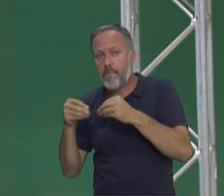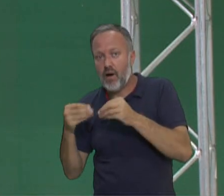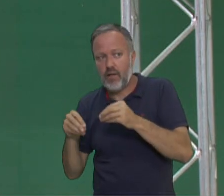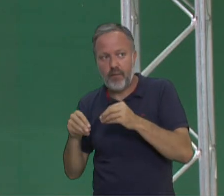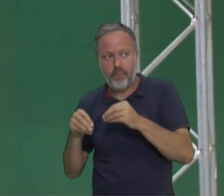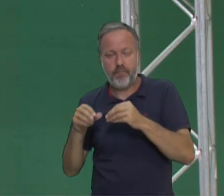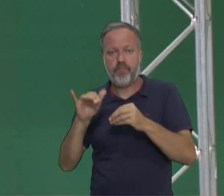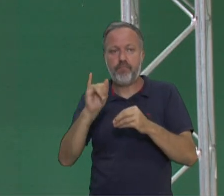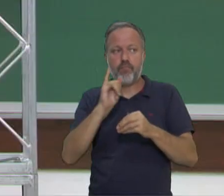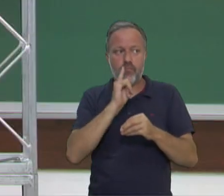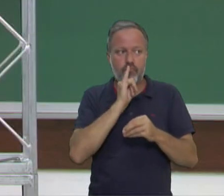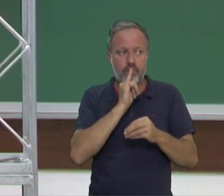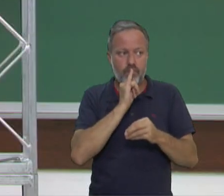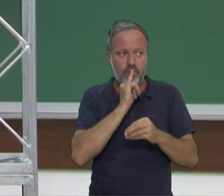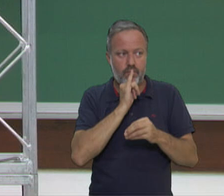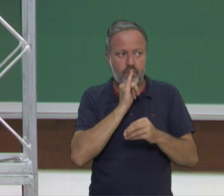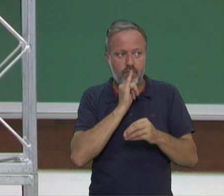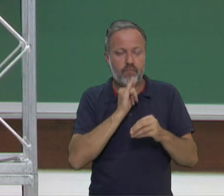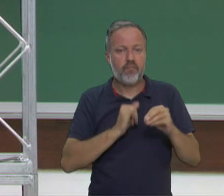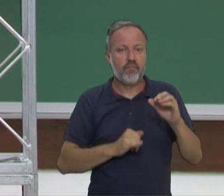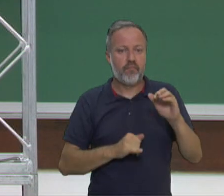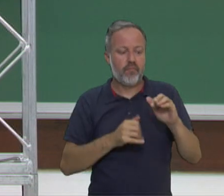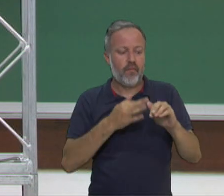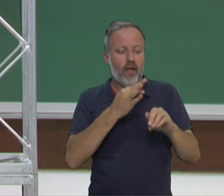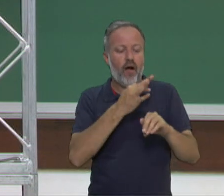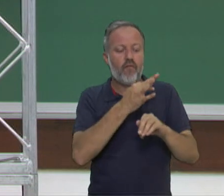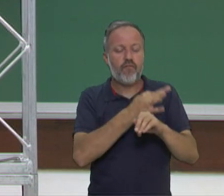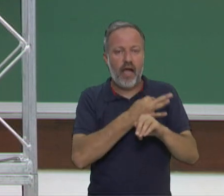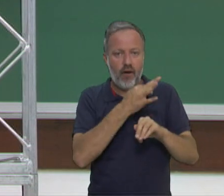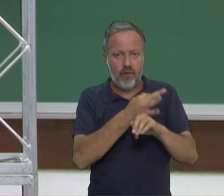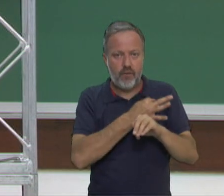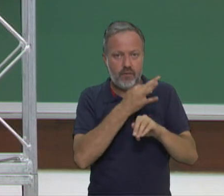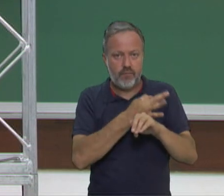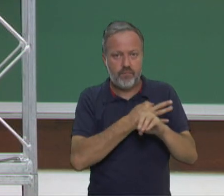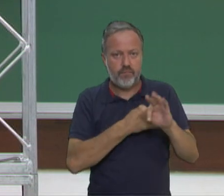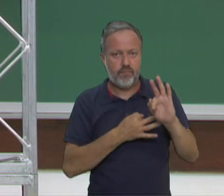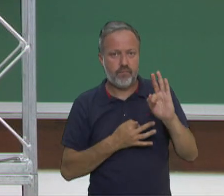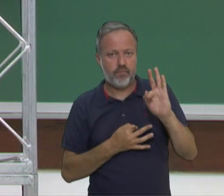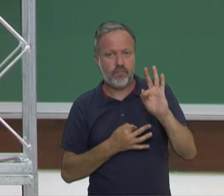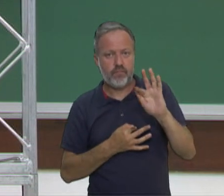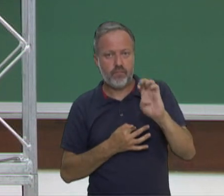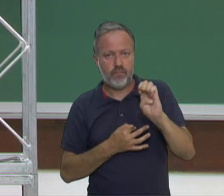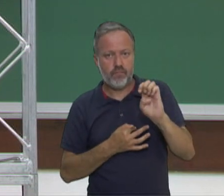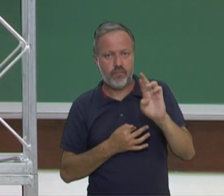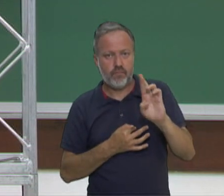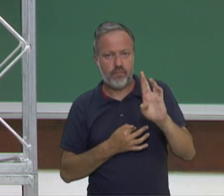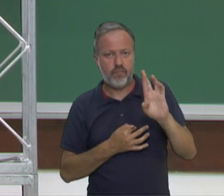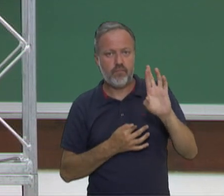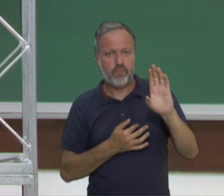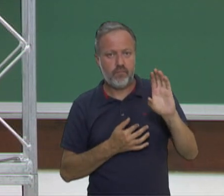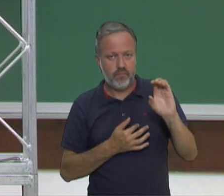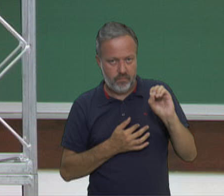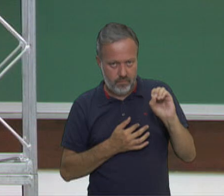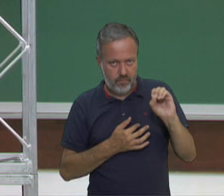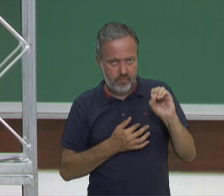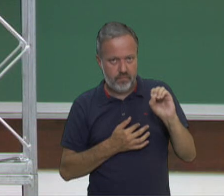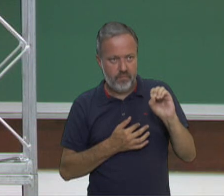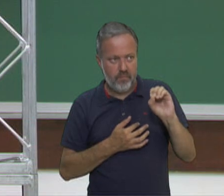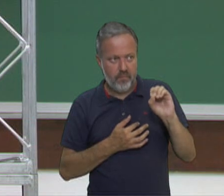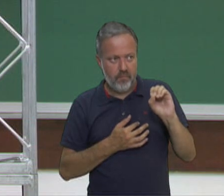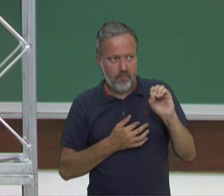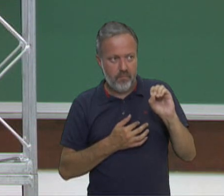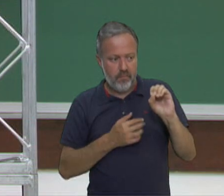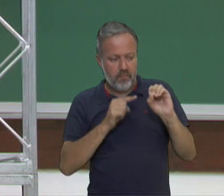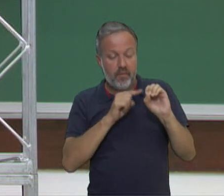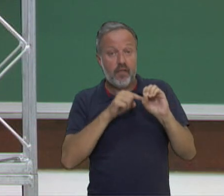Por exemplo, o ferro. O ferro você consegue moldar chapas, você consegue moldar barras, você consegue fazer cabos com o ferro, não consegue? Então